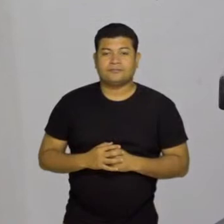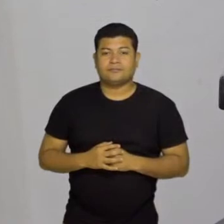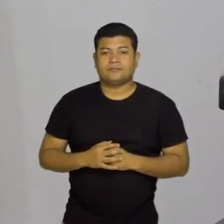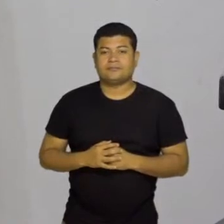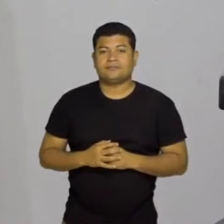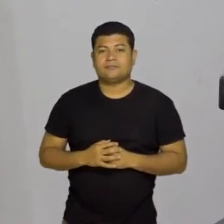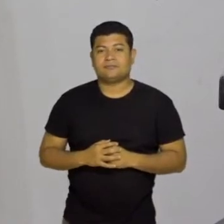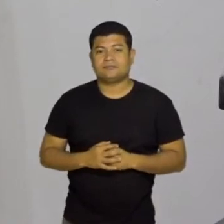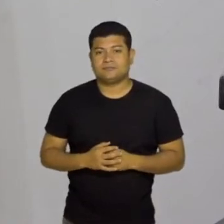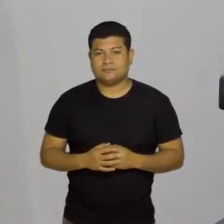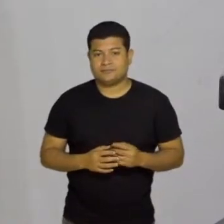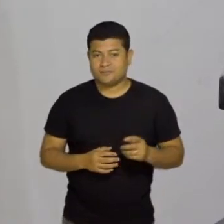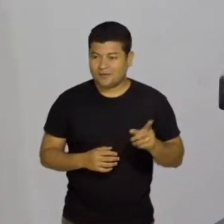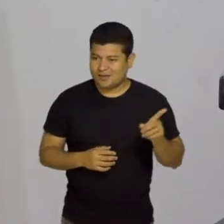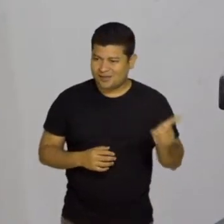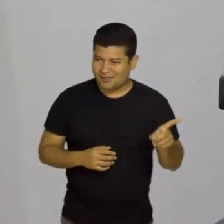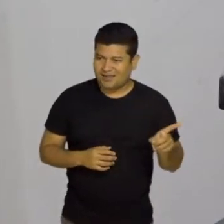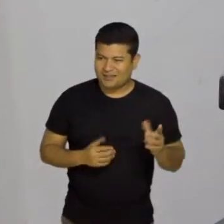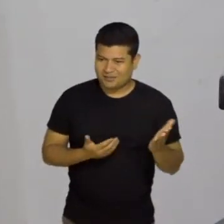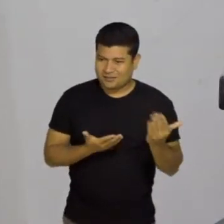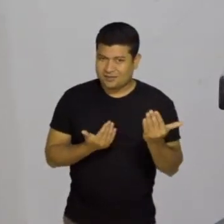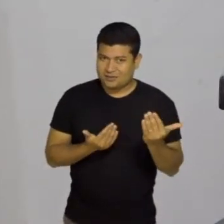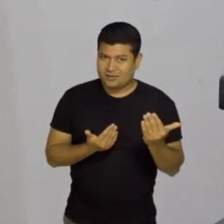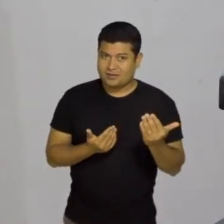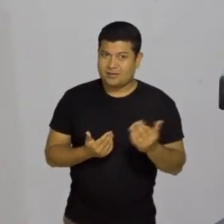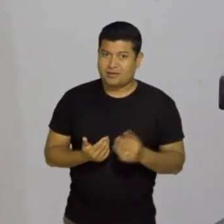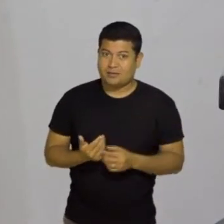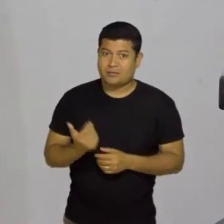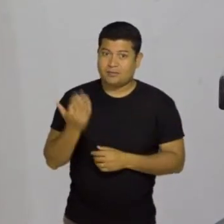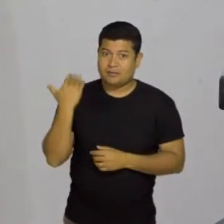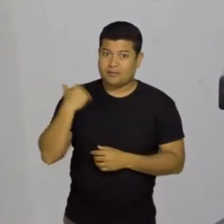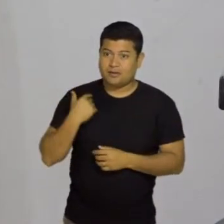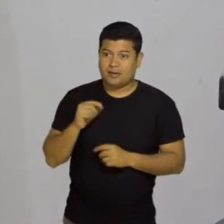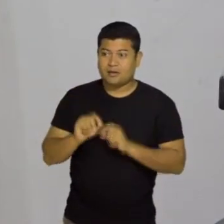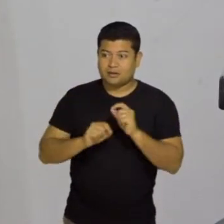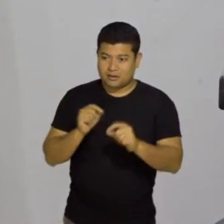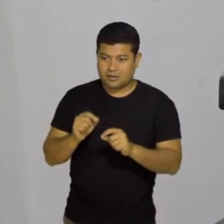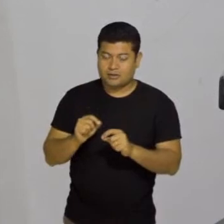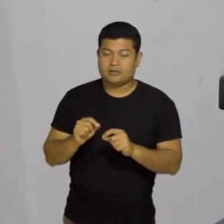O Alexandre é egresso de uma casa de abrigo.